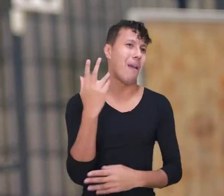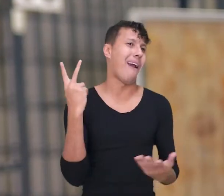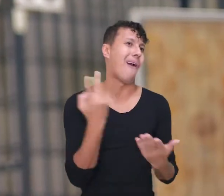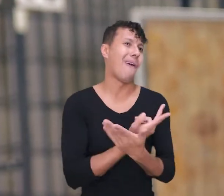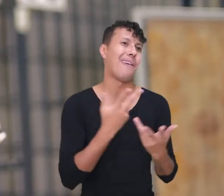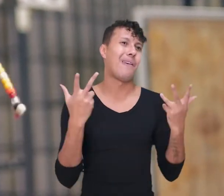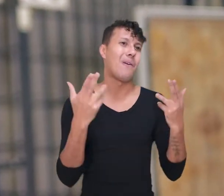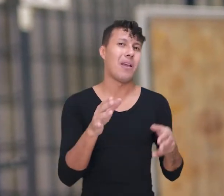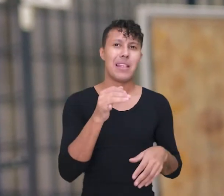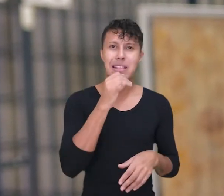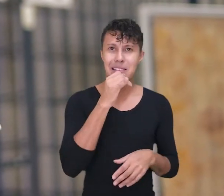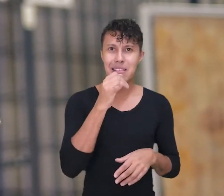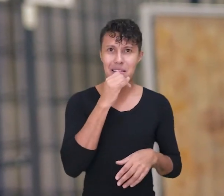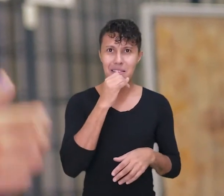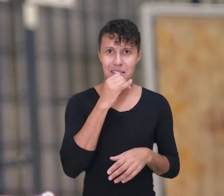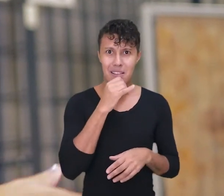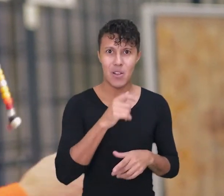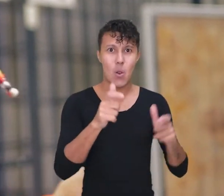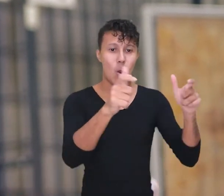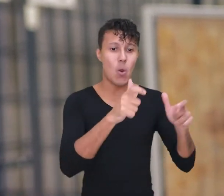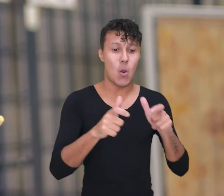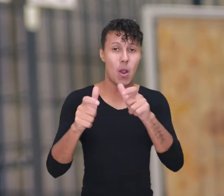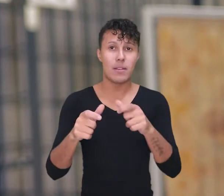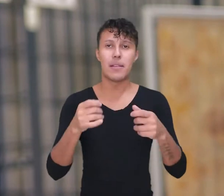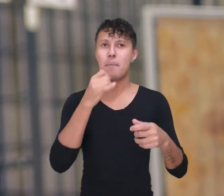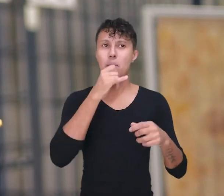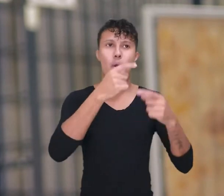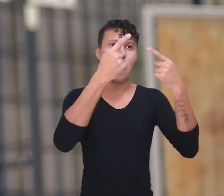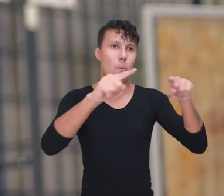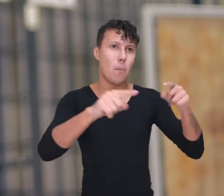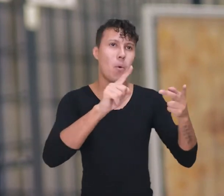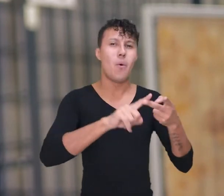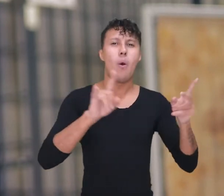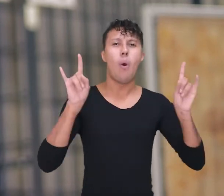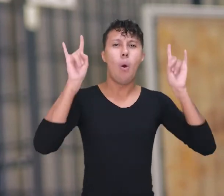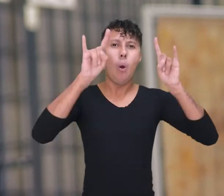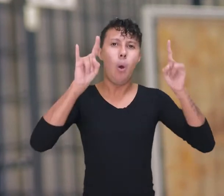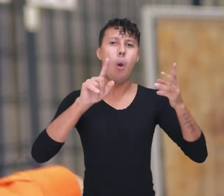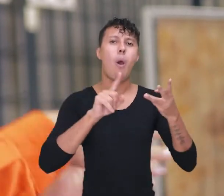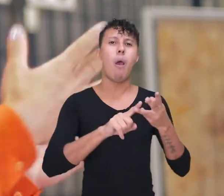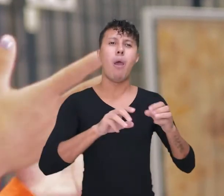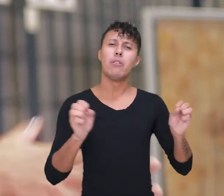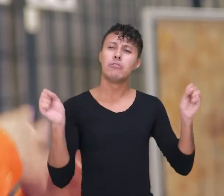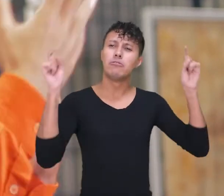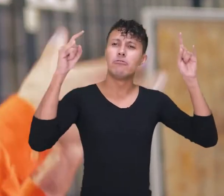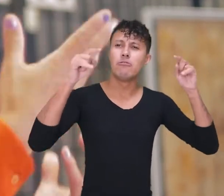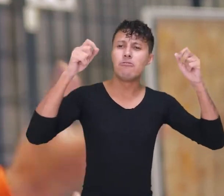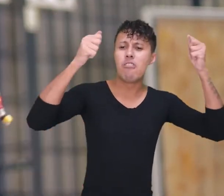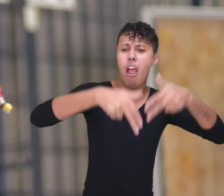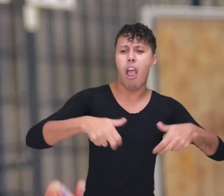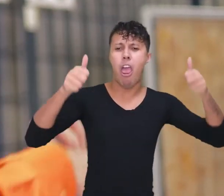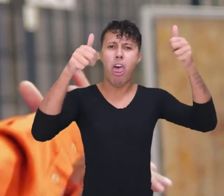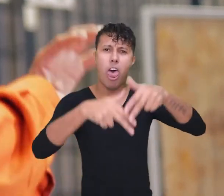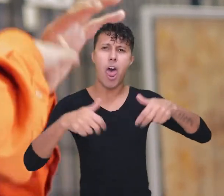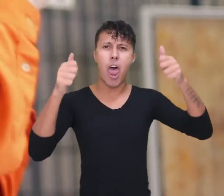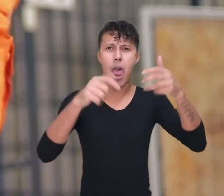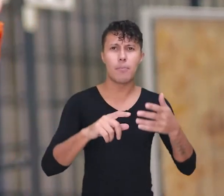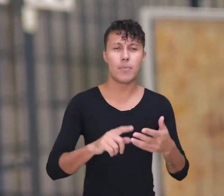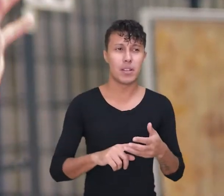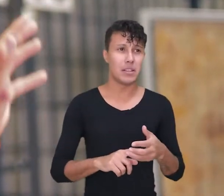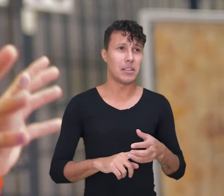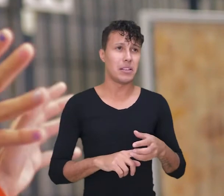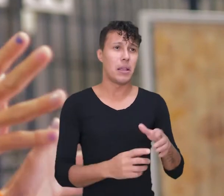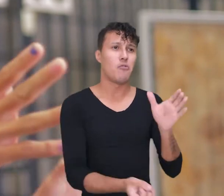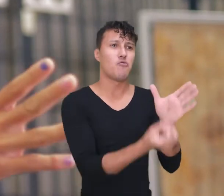né? Como bem colocado aí da questão da música, do rock, do rap, que foram se modificando e